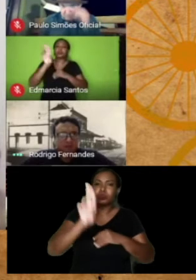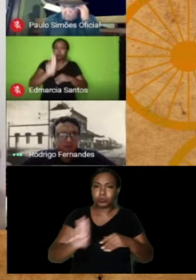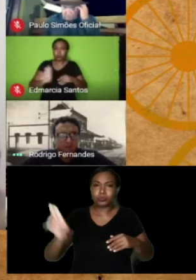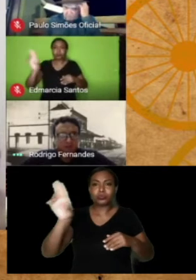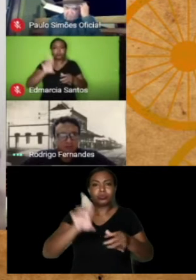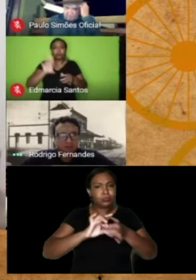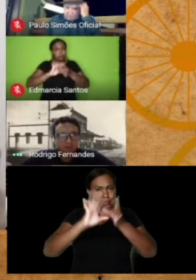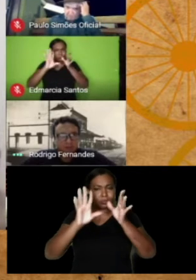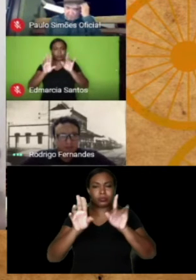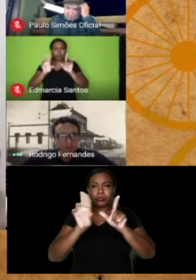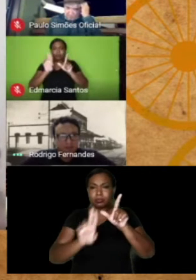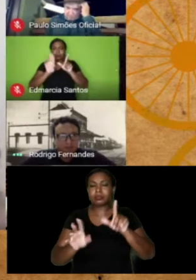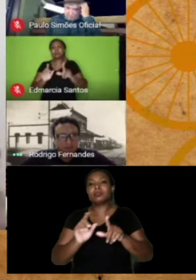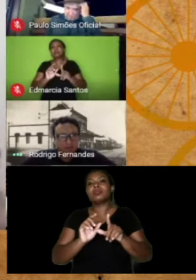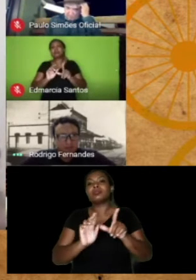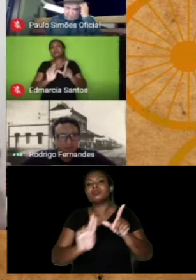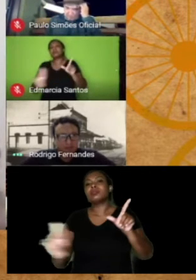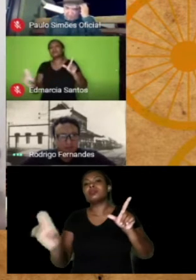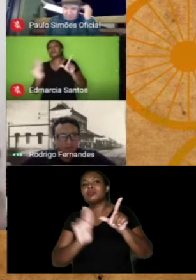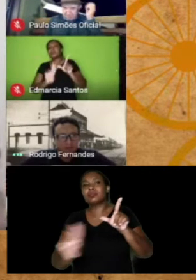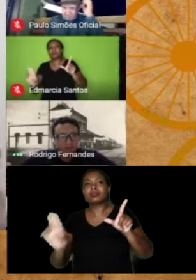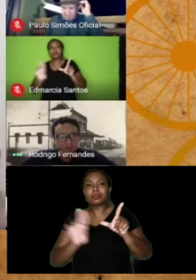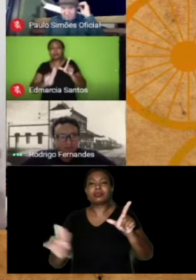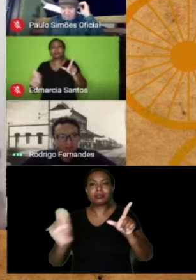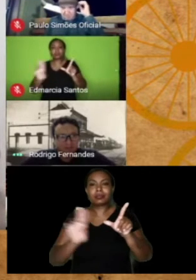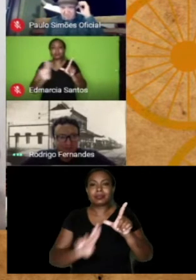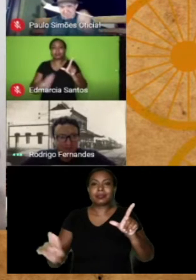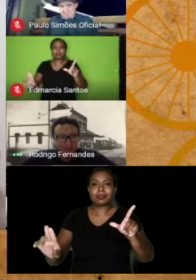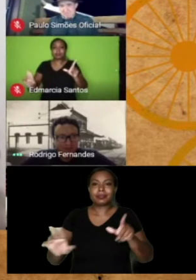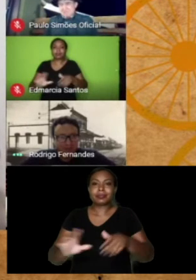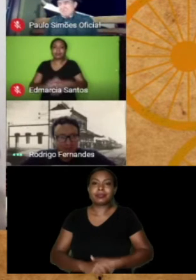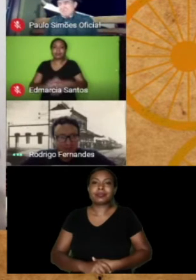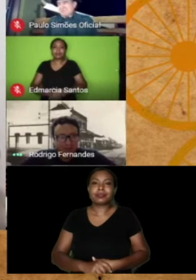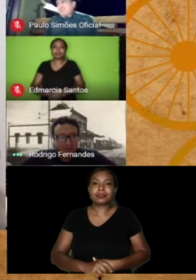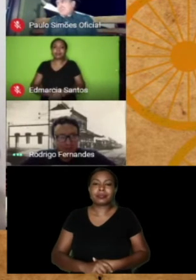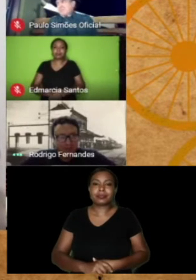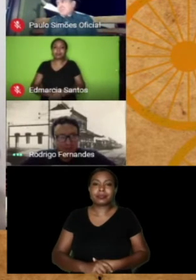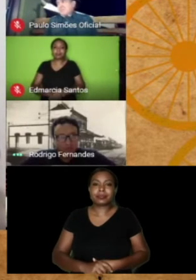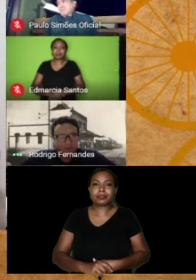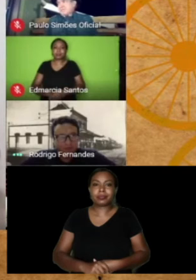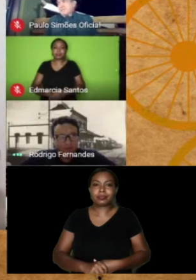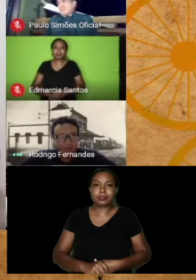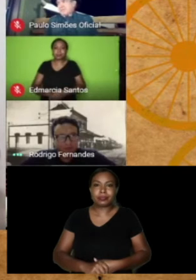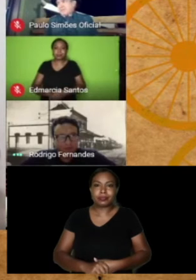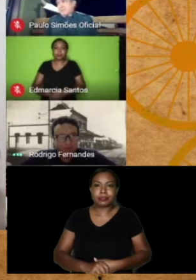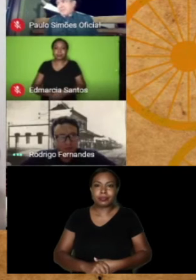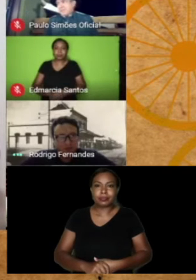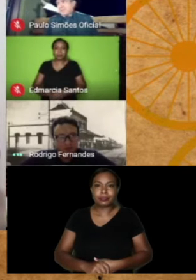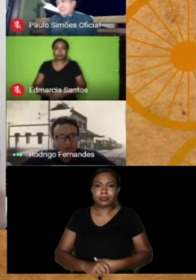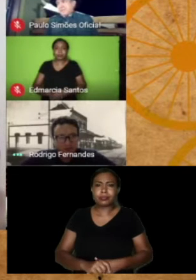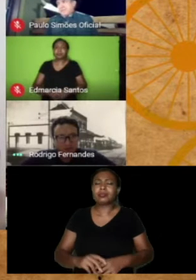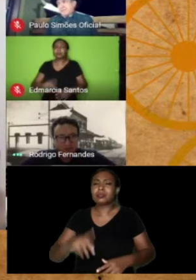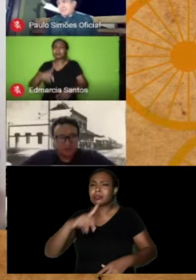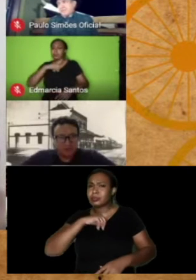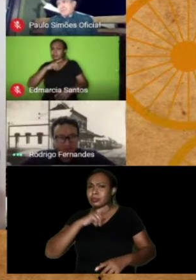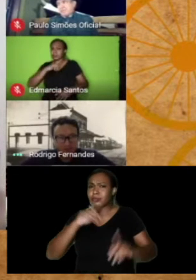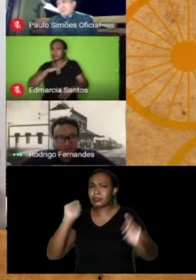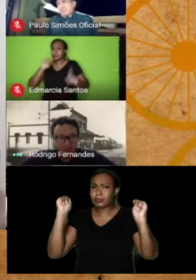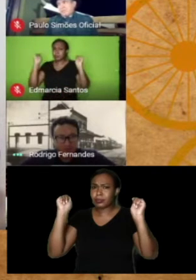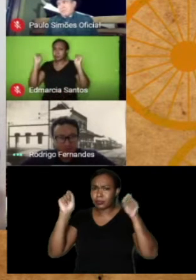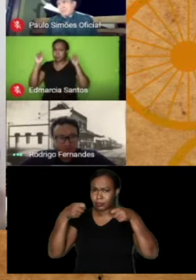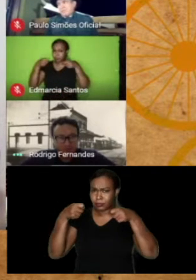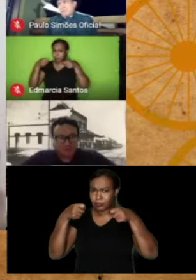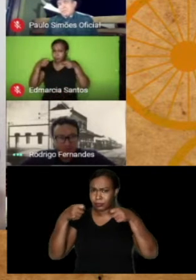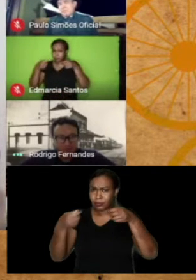palavra. A pergunta é de Marco Antônio. Marco Antônio, houve uma possibilidade do retorno do trem